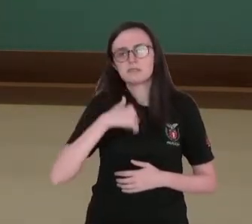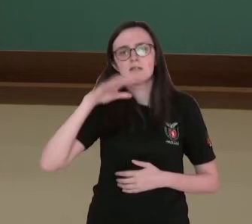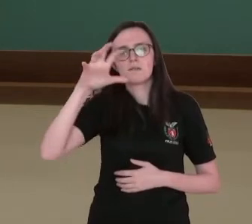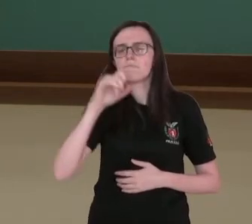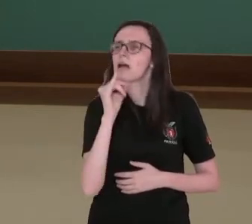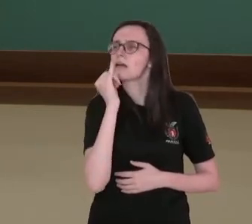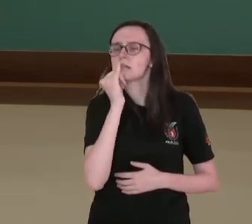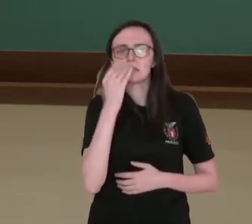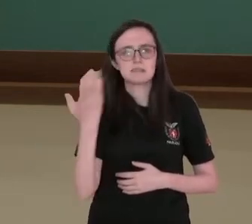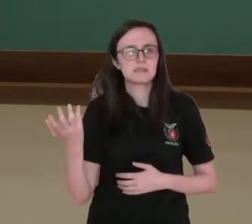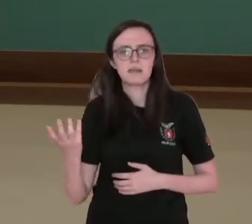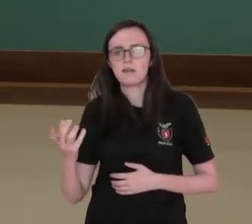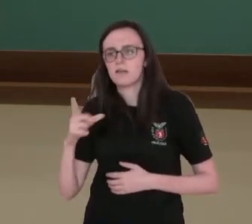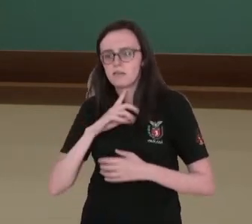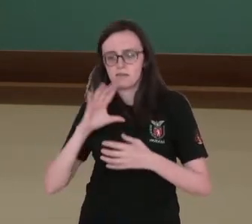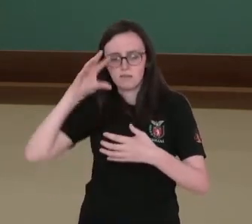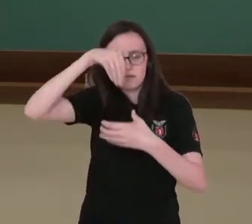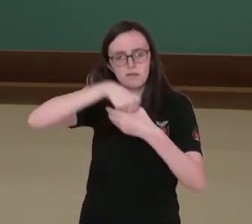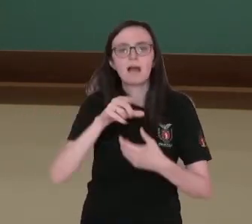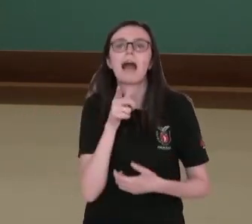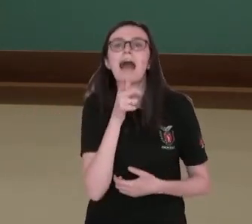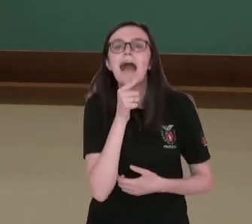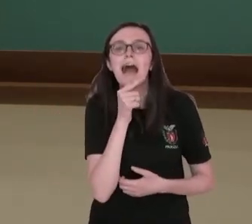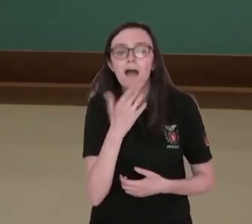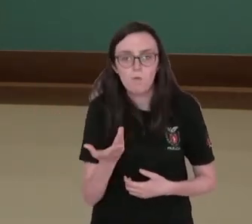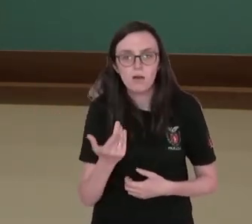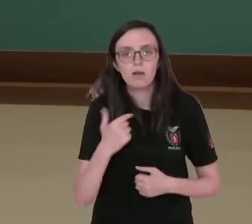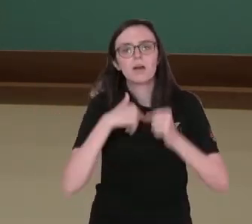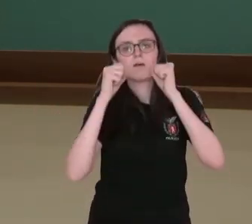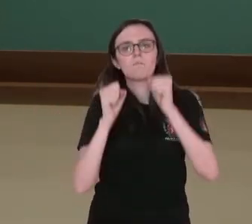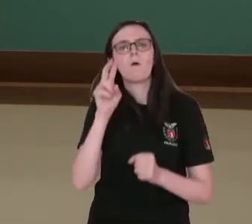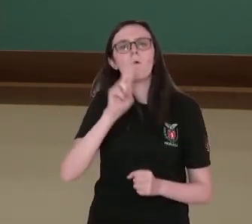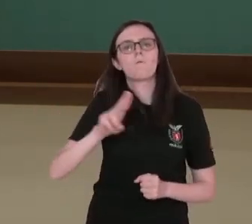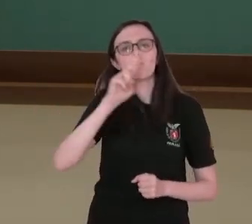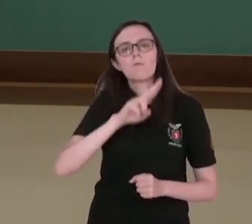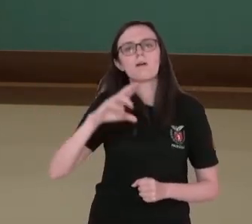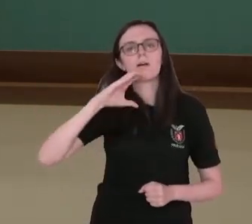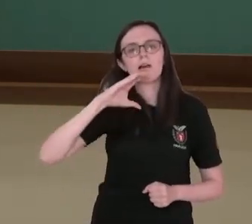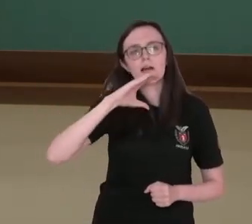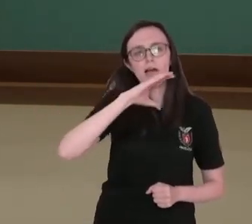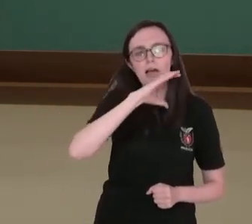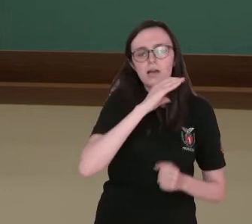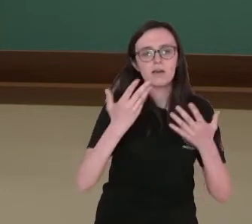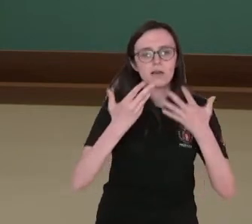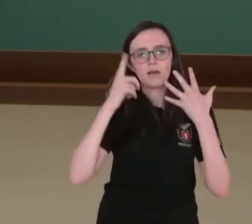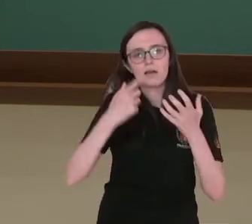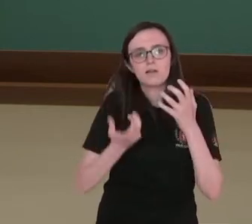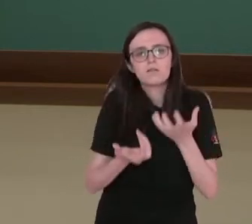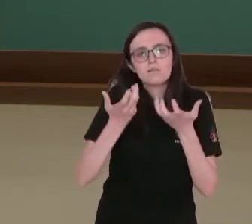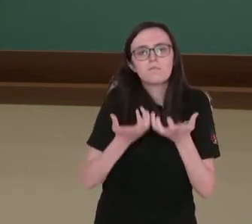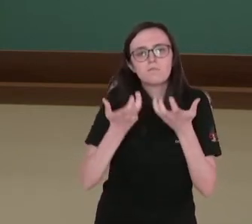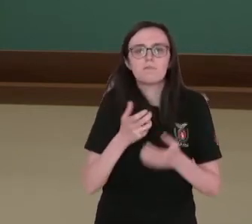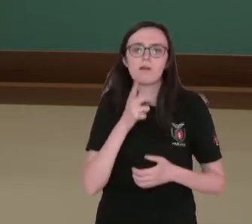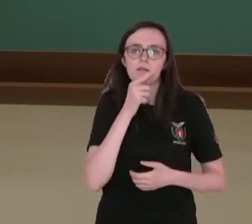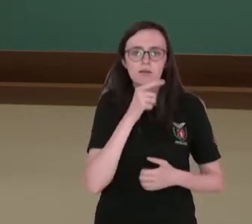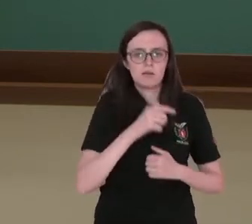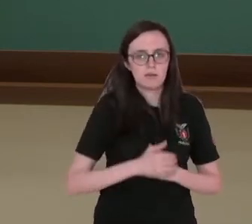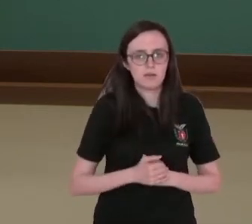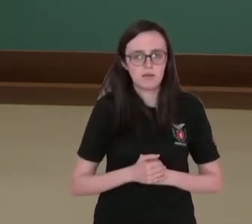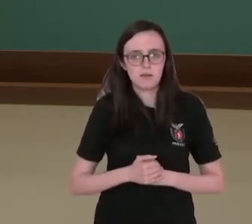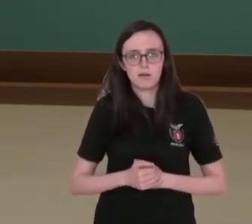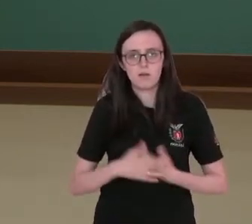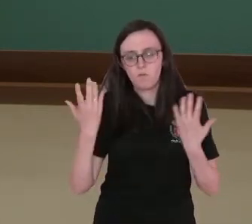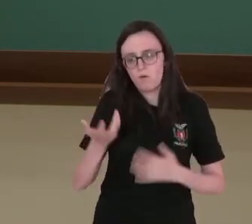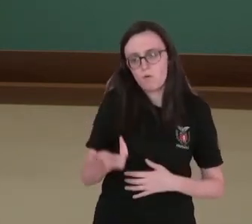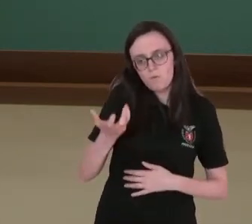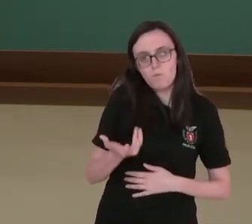esse arranjo e colocar água, eu posso utilizar o calor para ferver essa água. Ao ferver